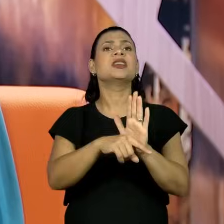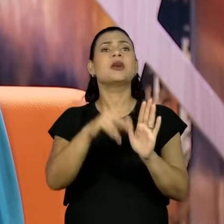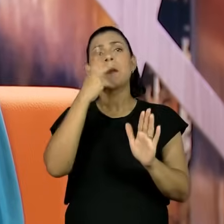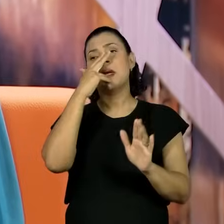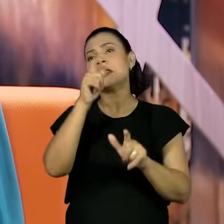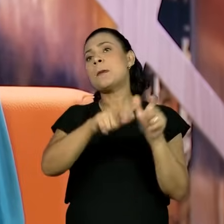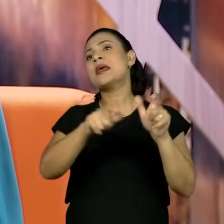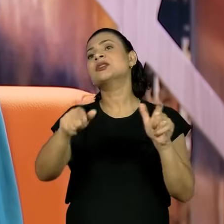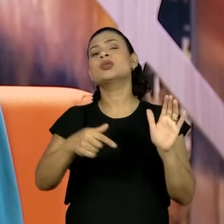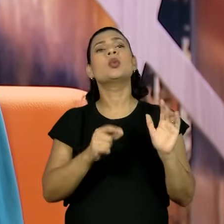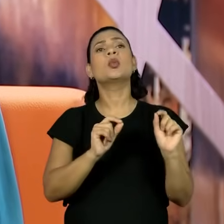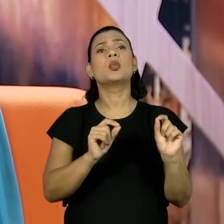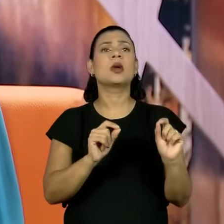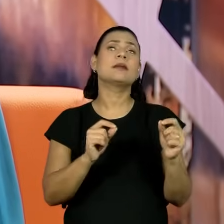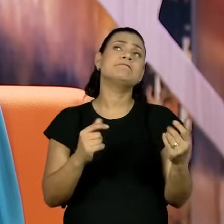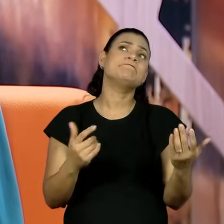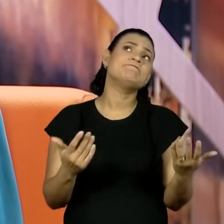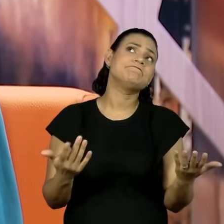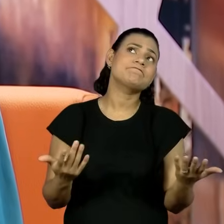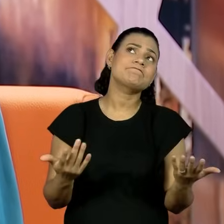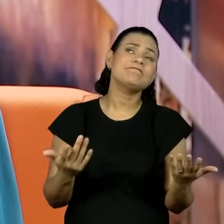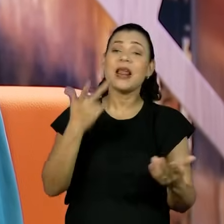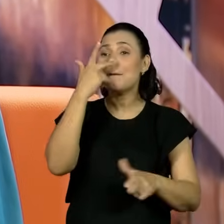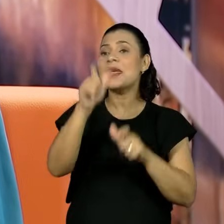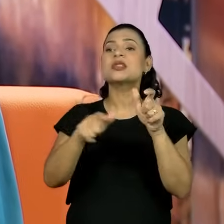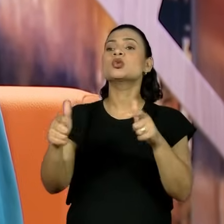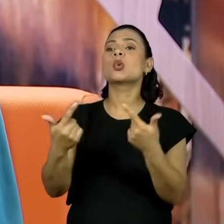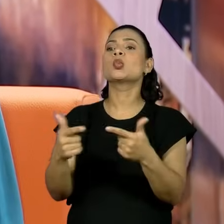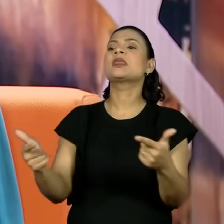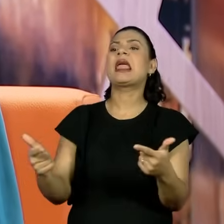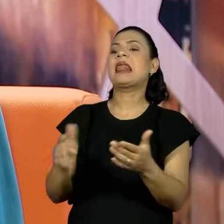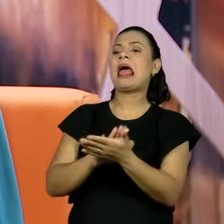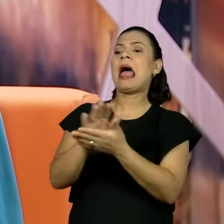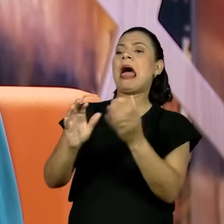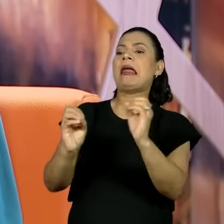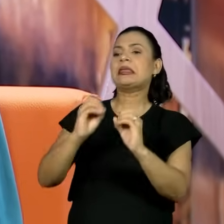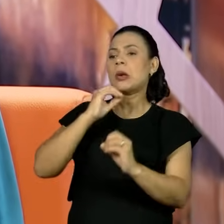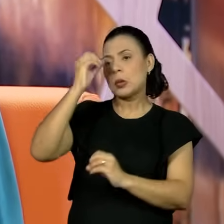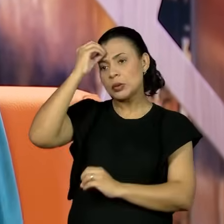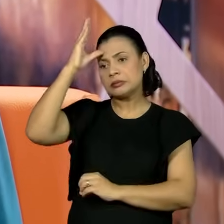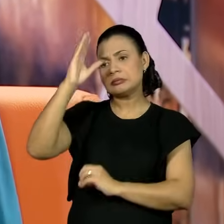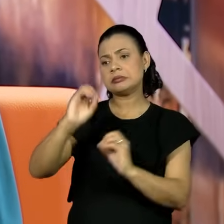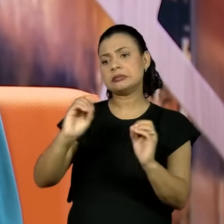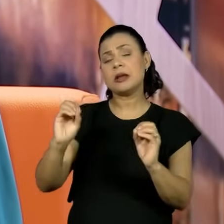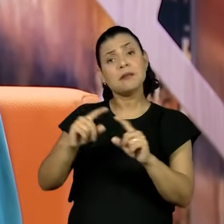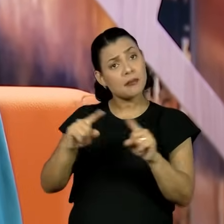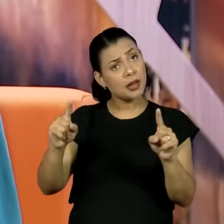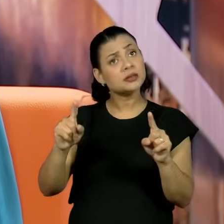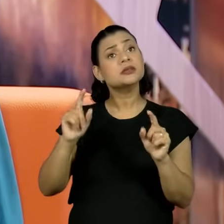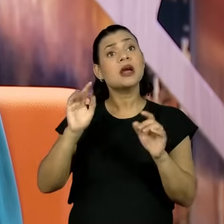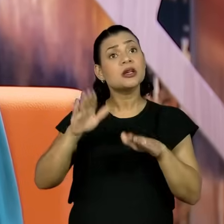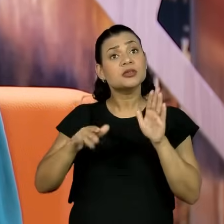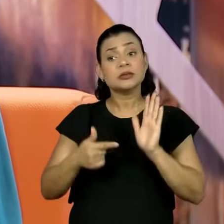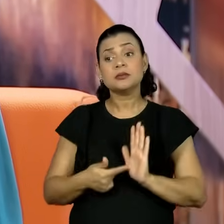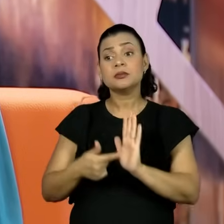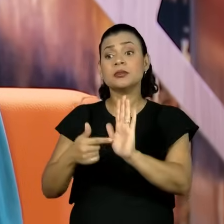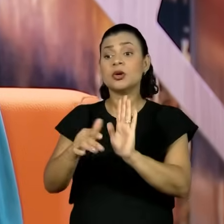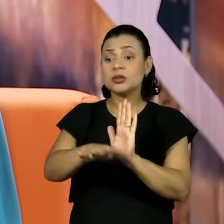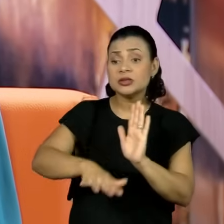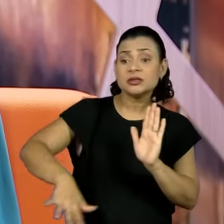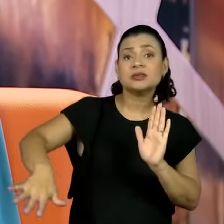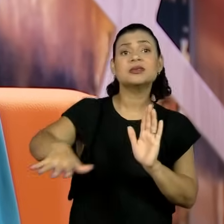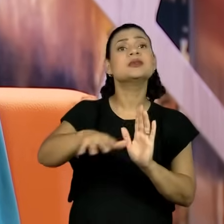as pessoas ali são pessoas que não sejam referências. É porque tudo que elas trazem para o mundo, tudo que aportam para o mundo